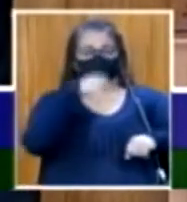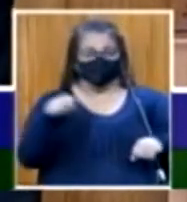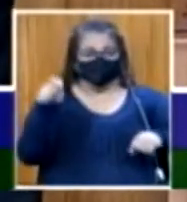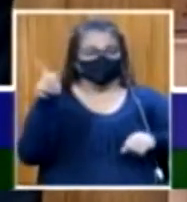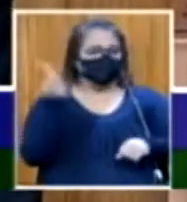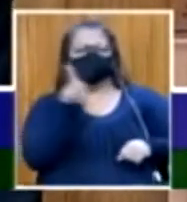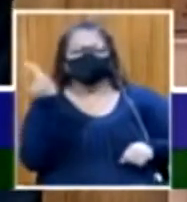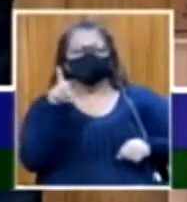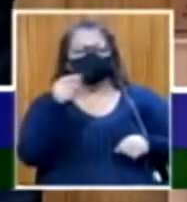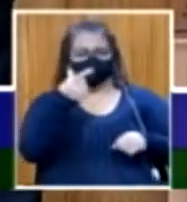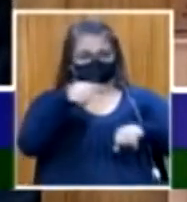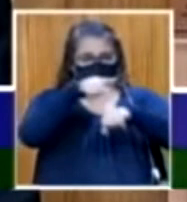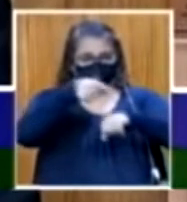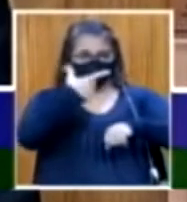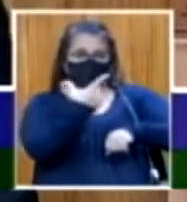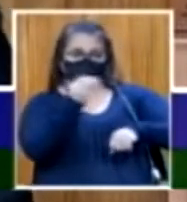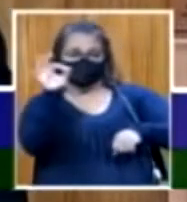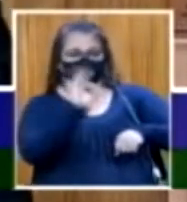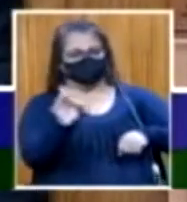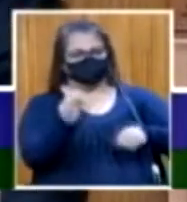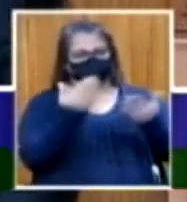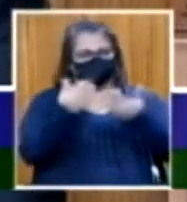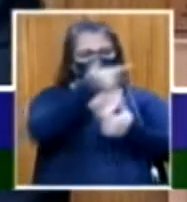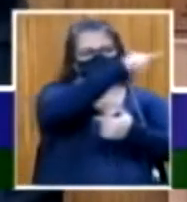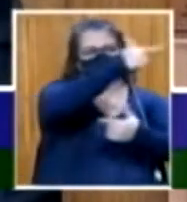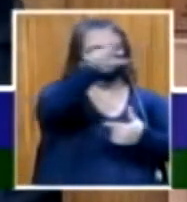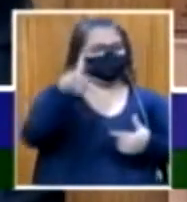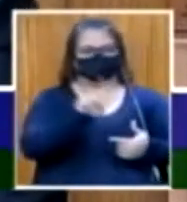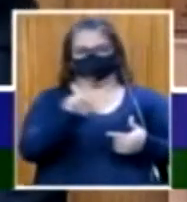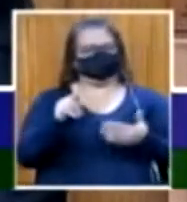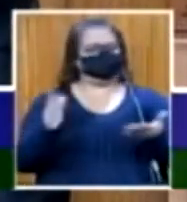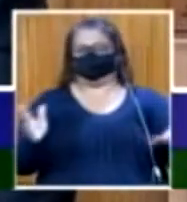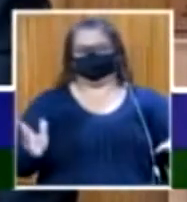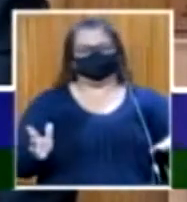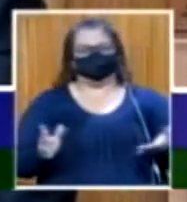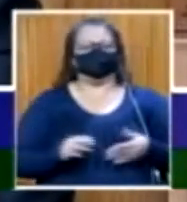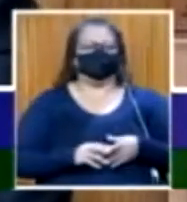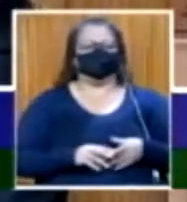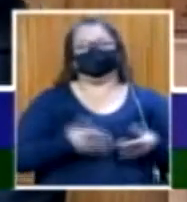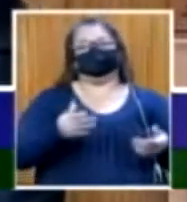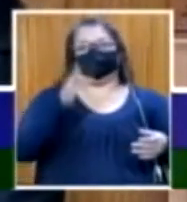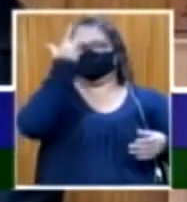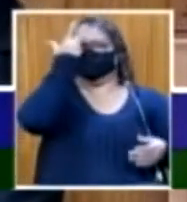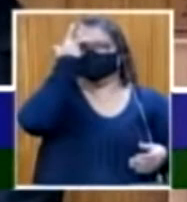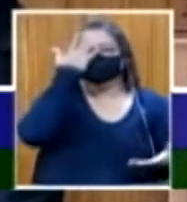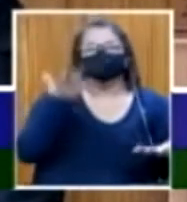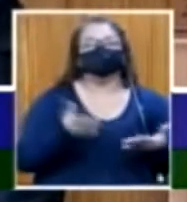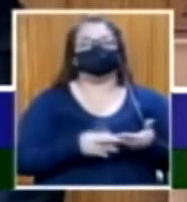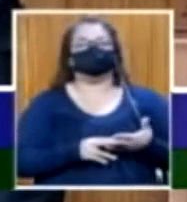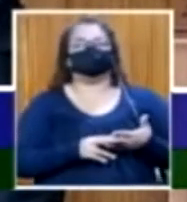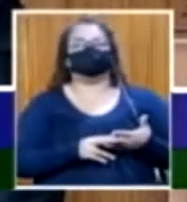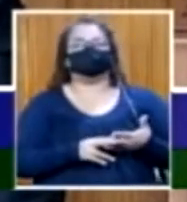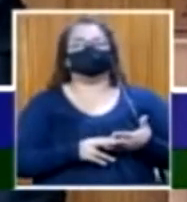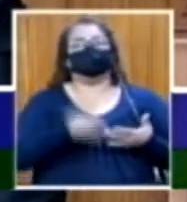de 25%. Eu não vou nem comparar com outros países mais agressivos, como China e Índia, mas vamos comparar com